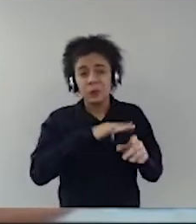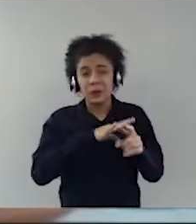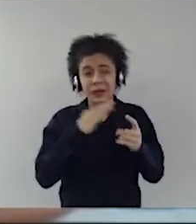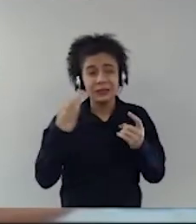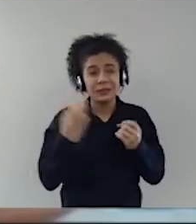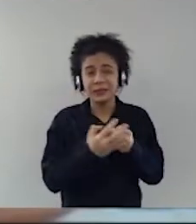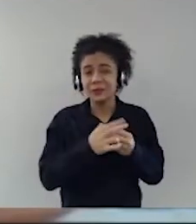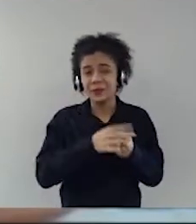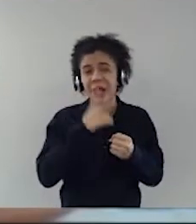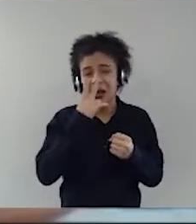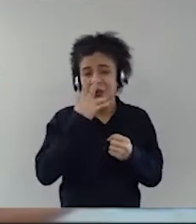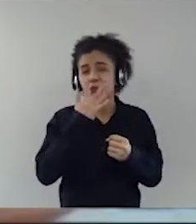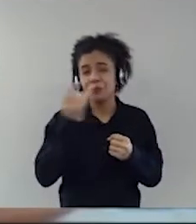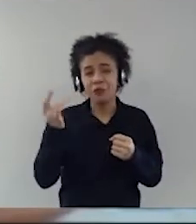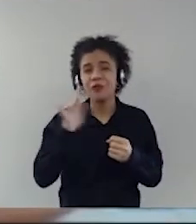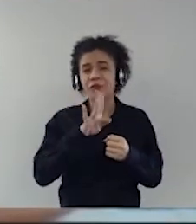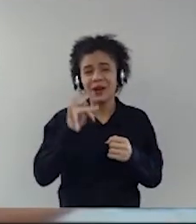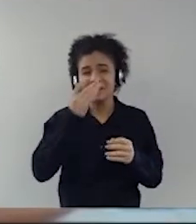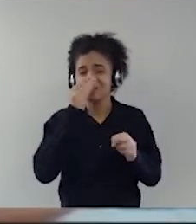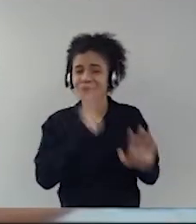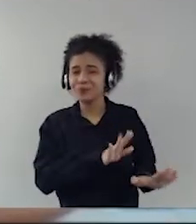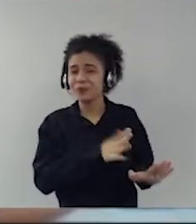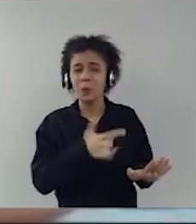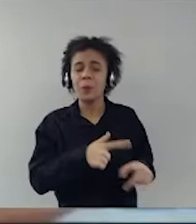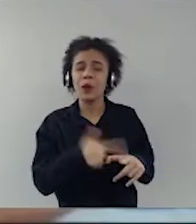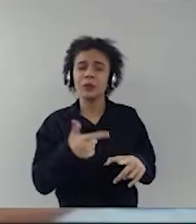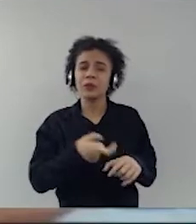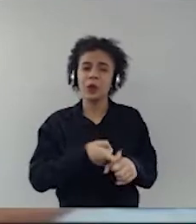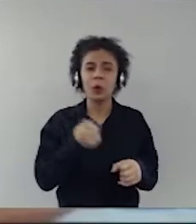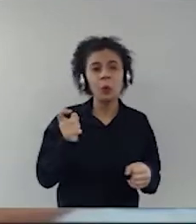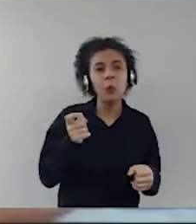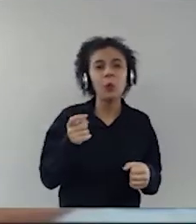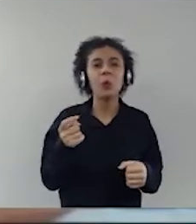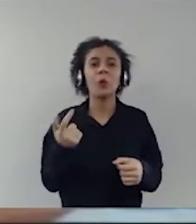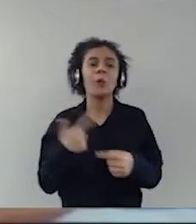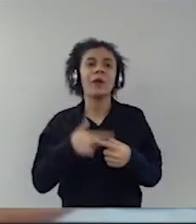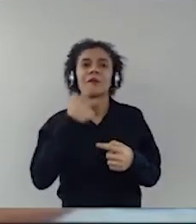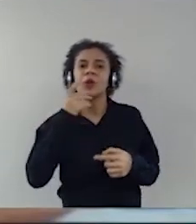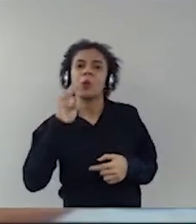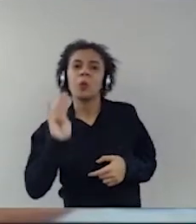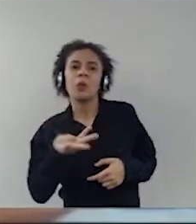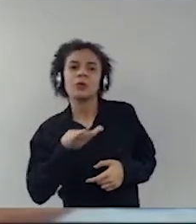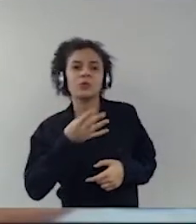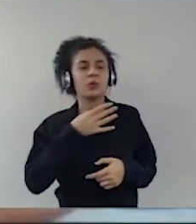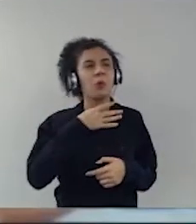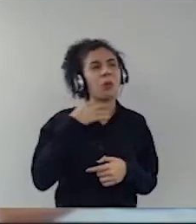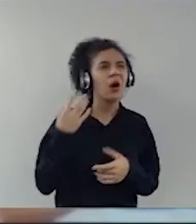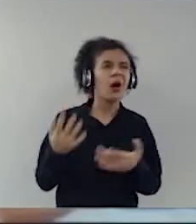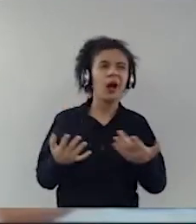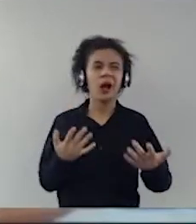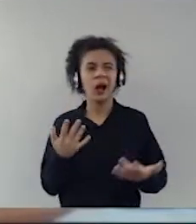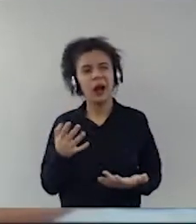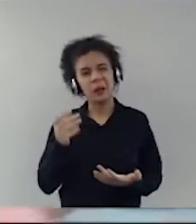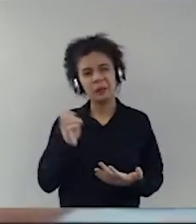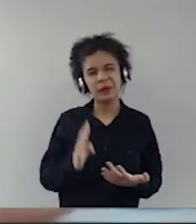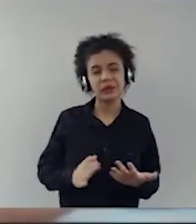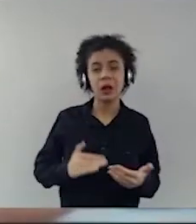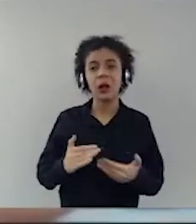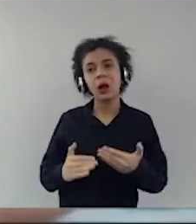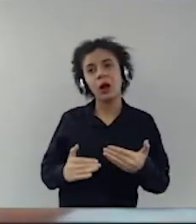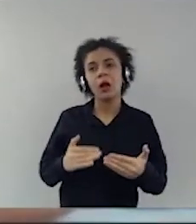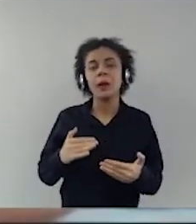e acabaria sendo uma doença negligenciada, né? Porque se falava em 4.000 mortes, então, no Brasil,